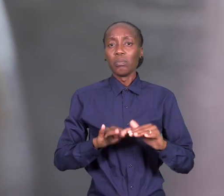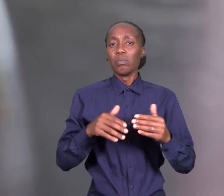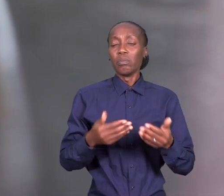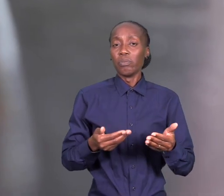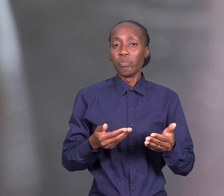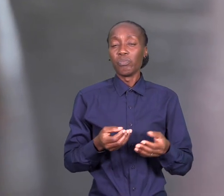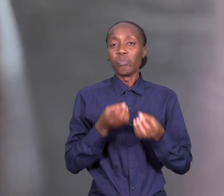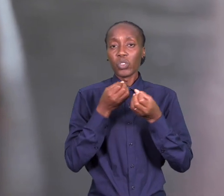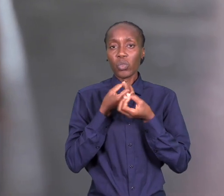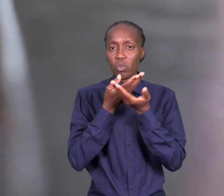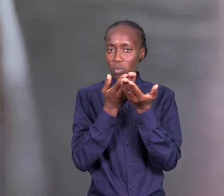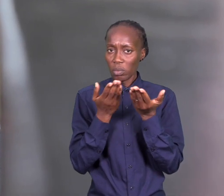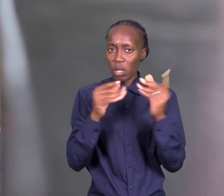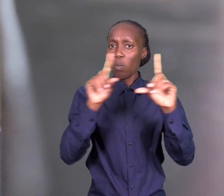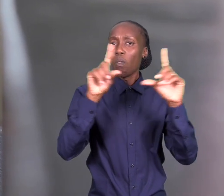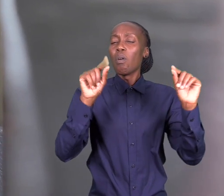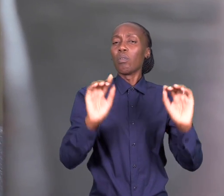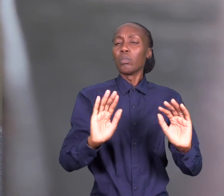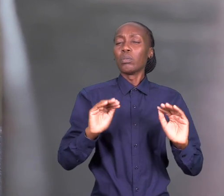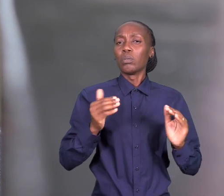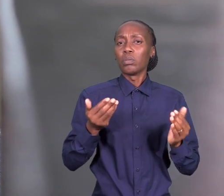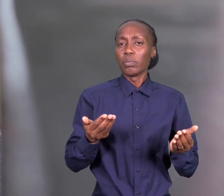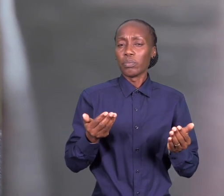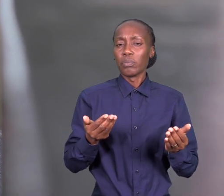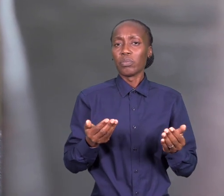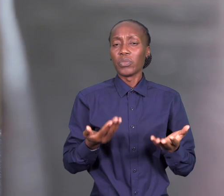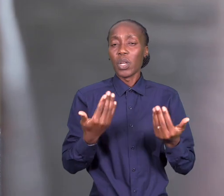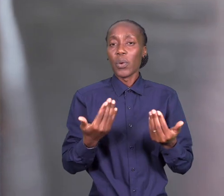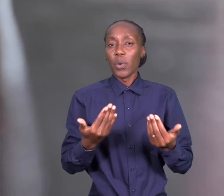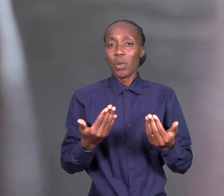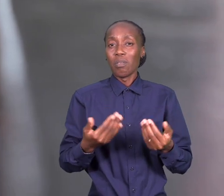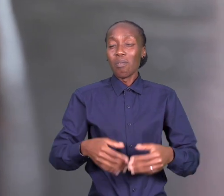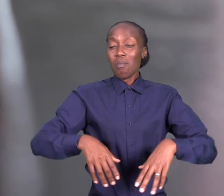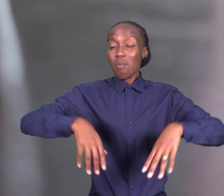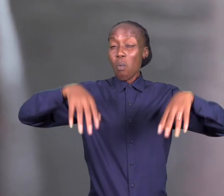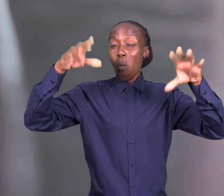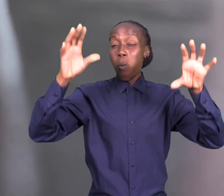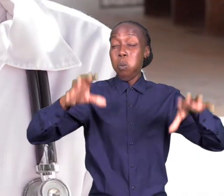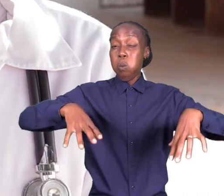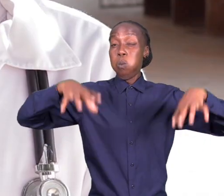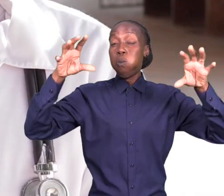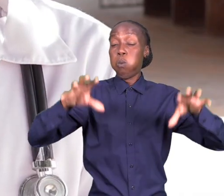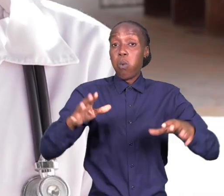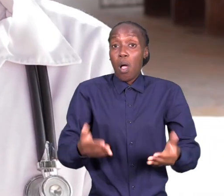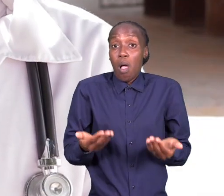As últimas recomendações que eu gostaria de deixar, estamos na época chuvosa.